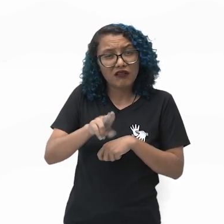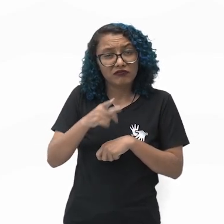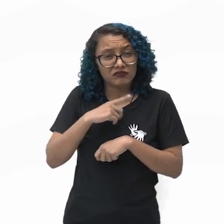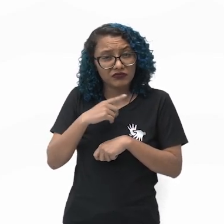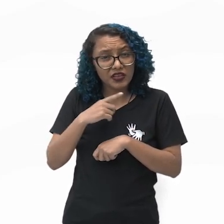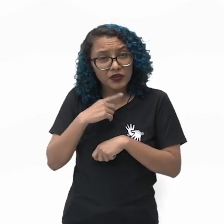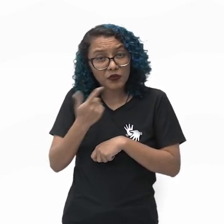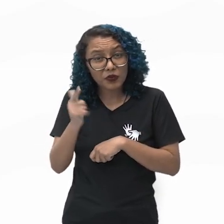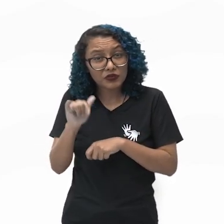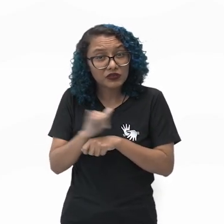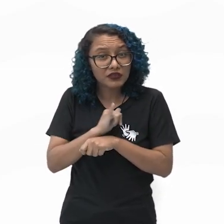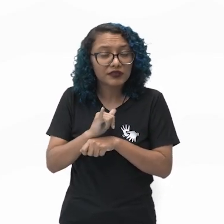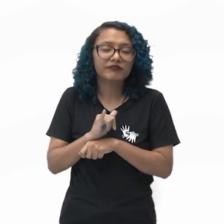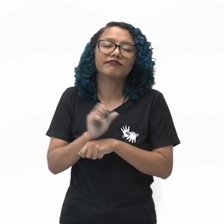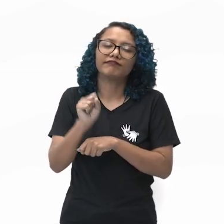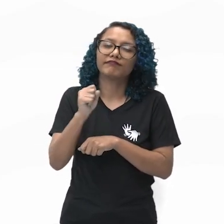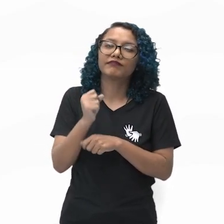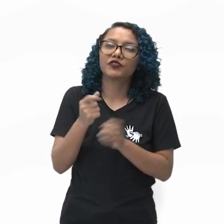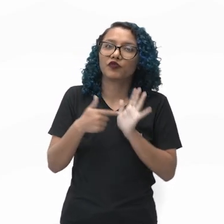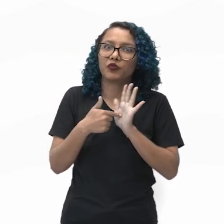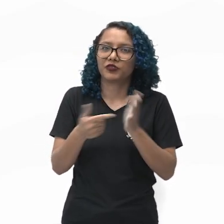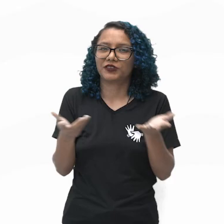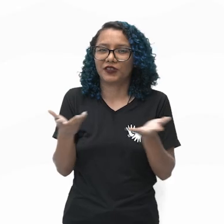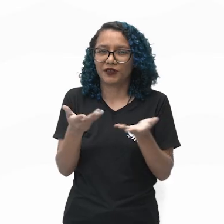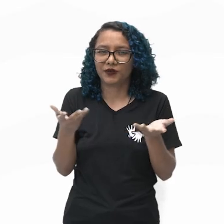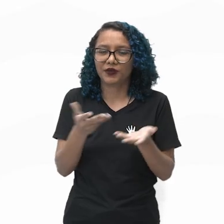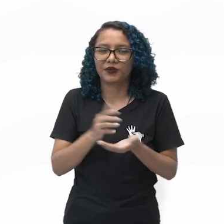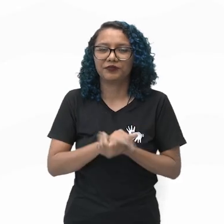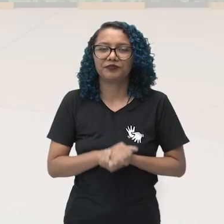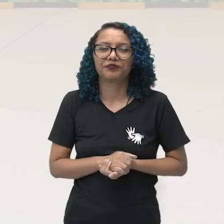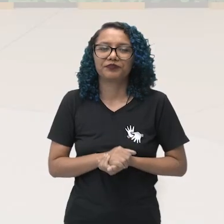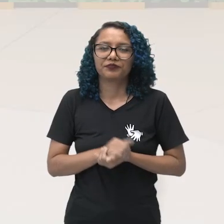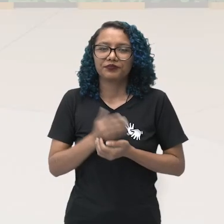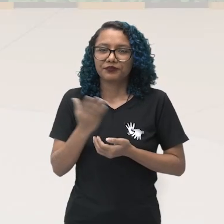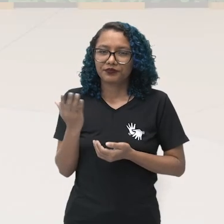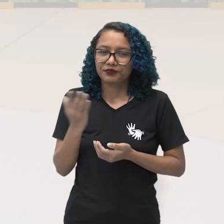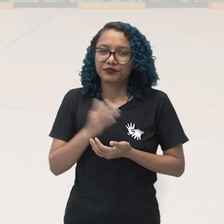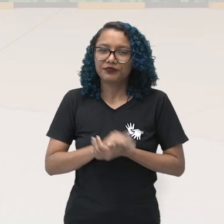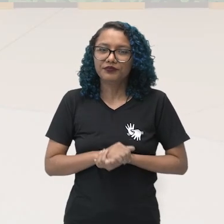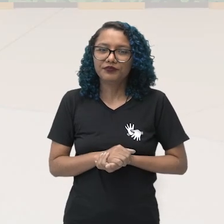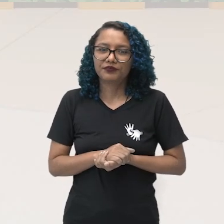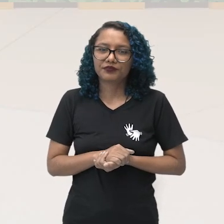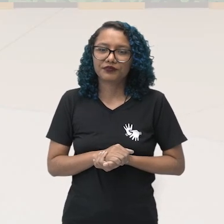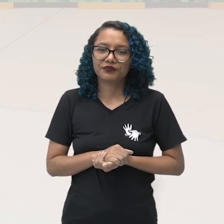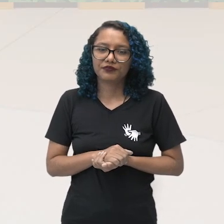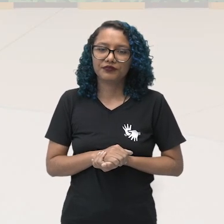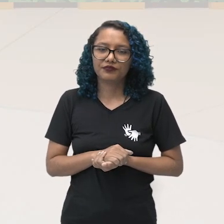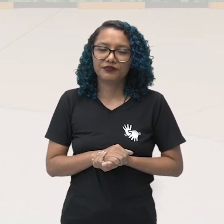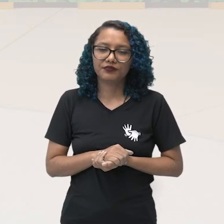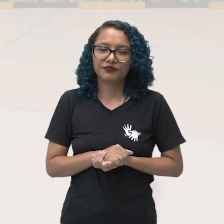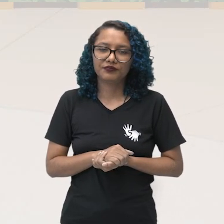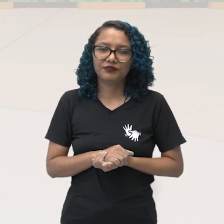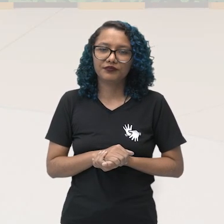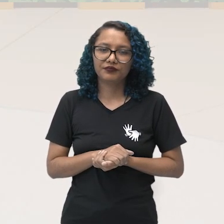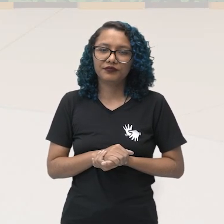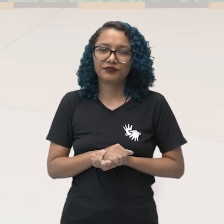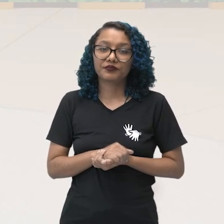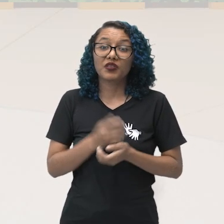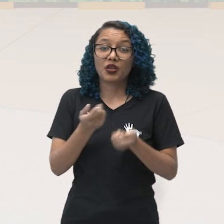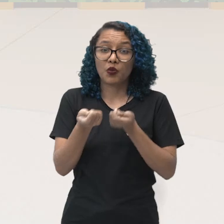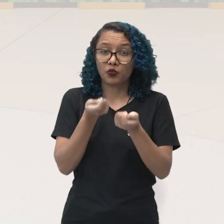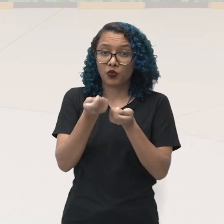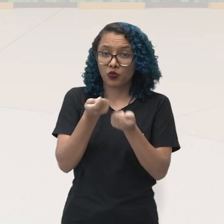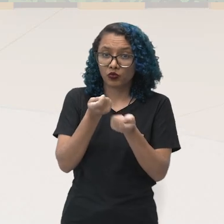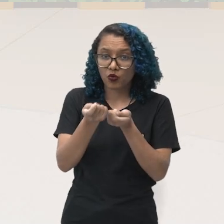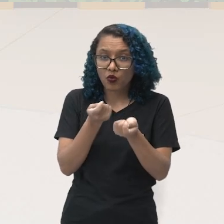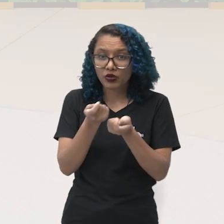Tem. E é o que a gente vai ver a partir de agora. Dê uma olhada. Então aqui na gestão de resíduos, quando a gente